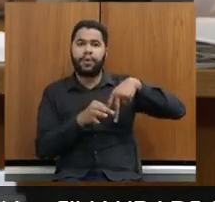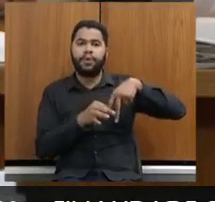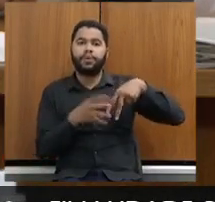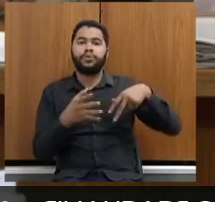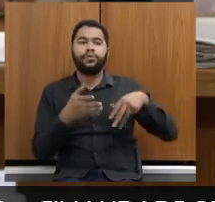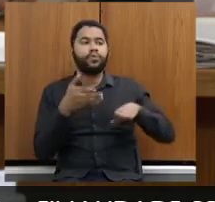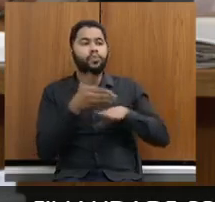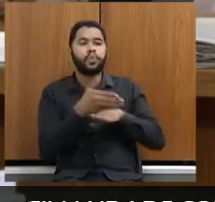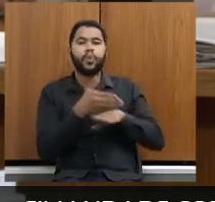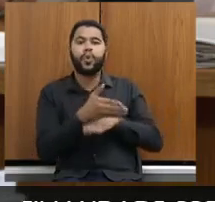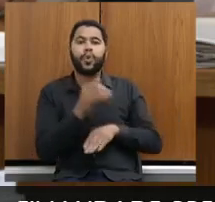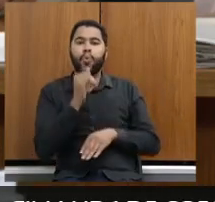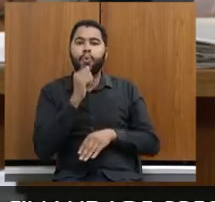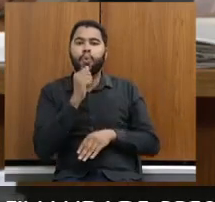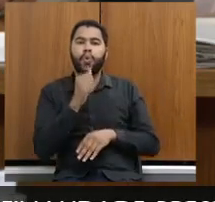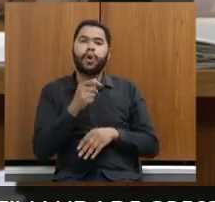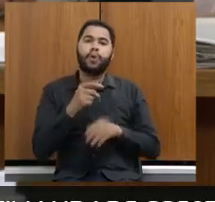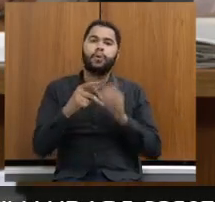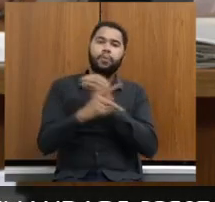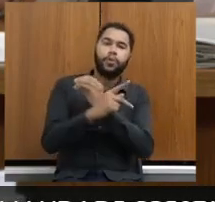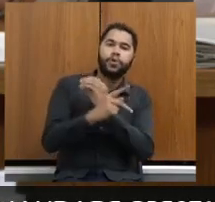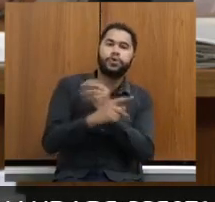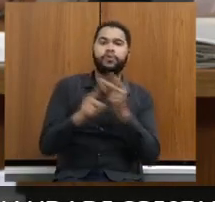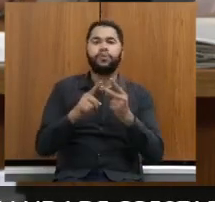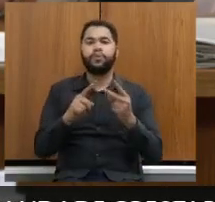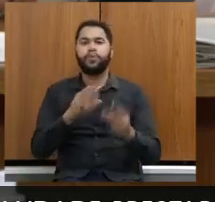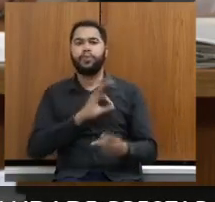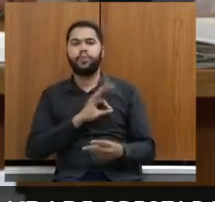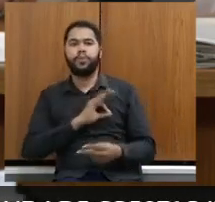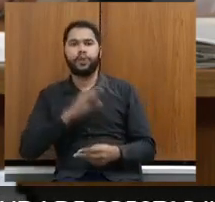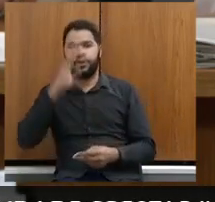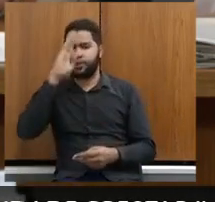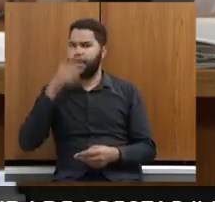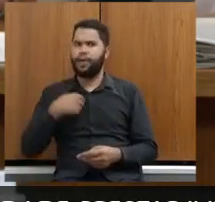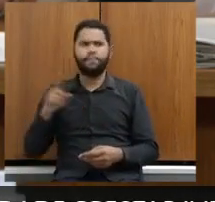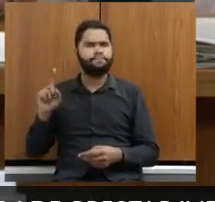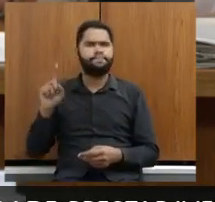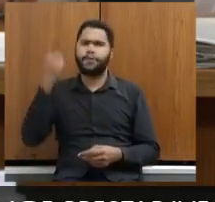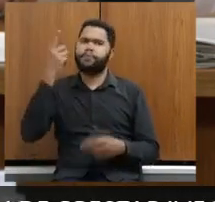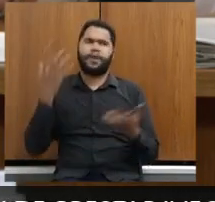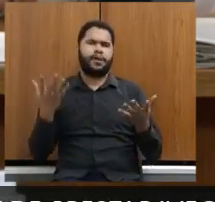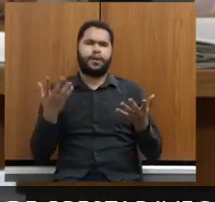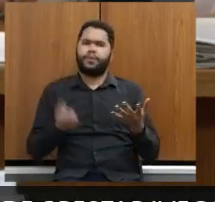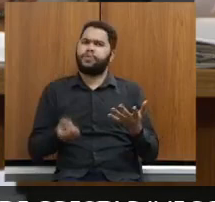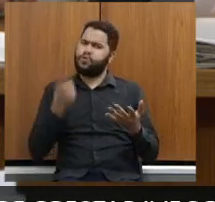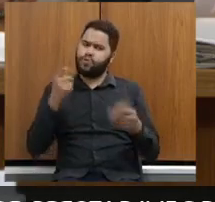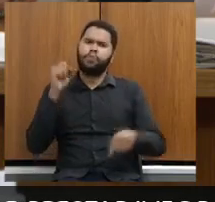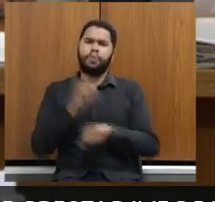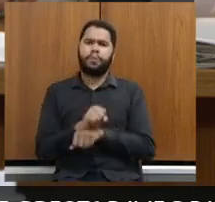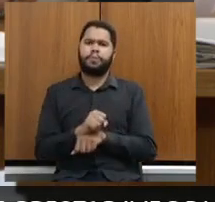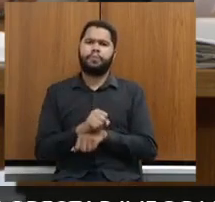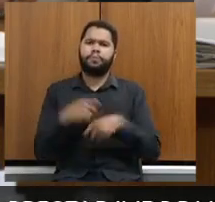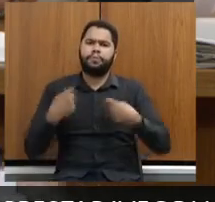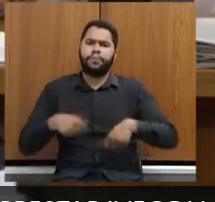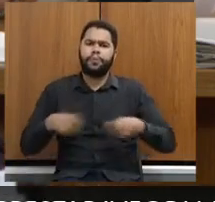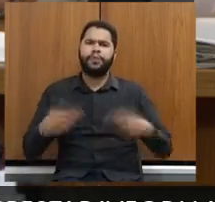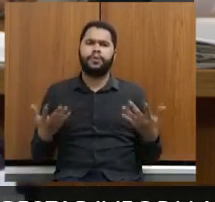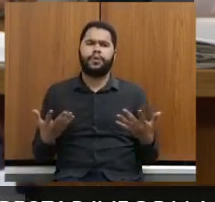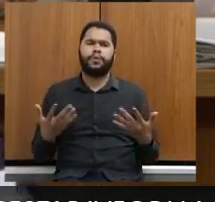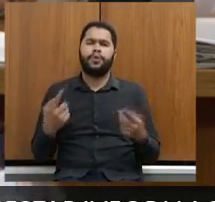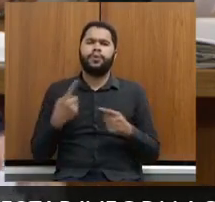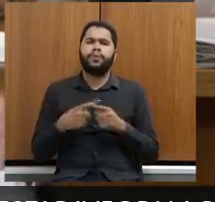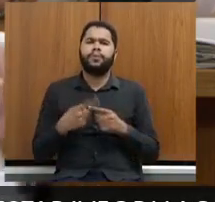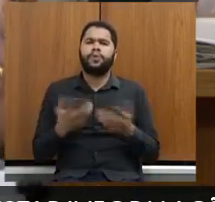militar tinha acesso aos presos monitorados então isso foi uma das minhas primeiras providências acabar com esse absurdo que são esses obviamente